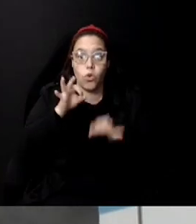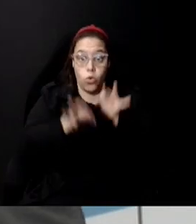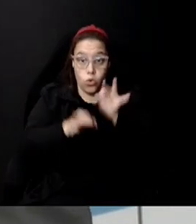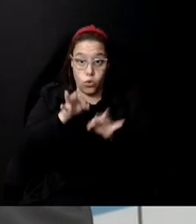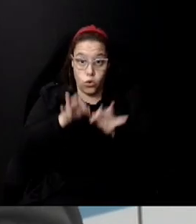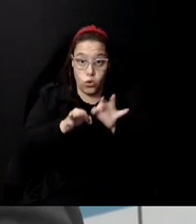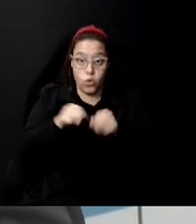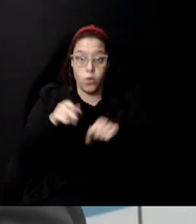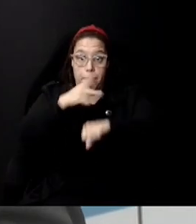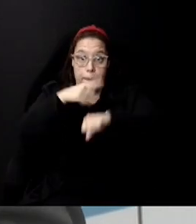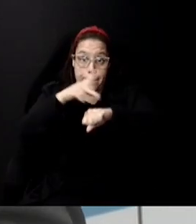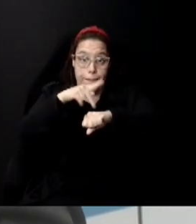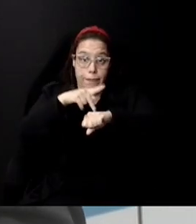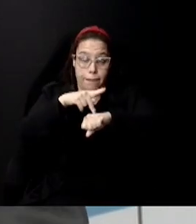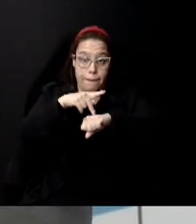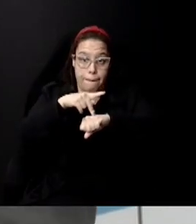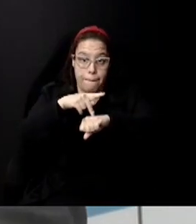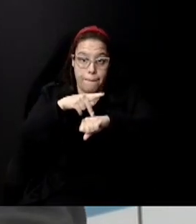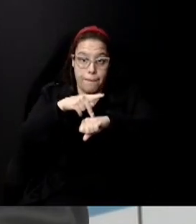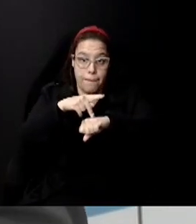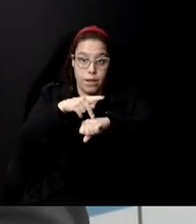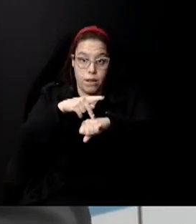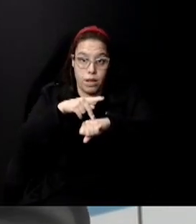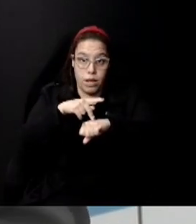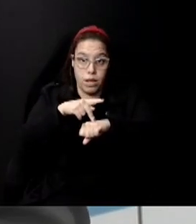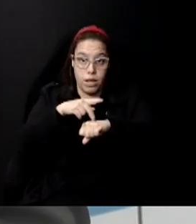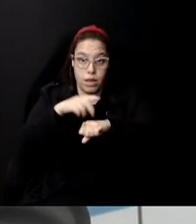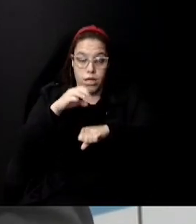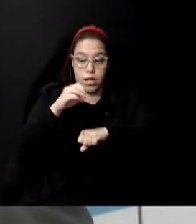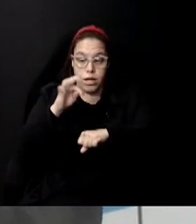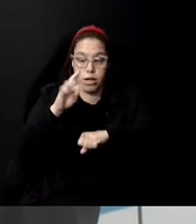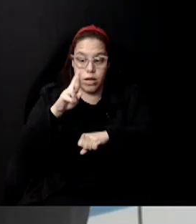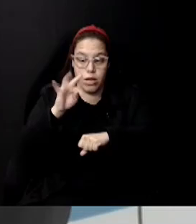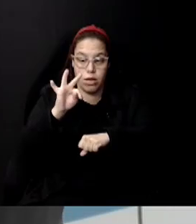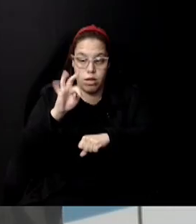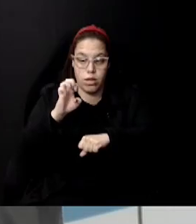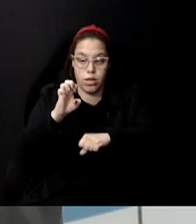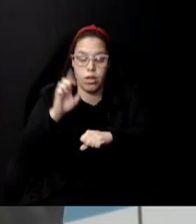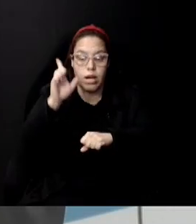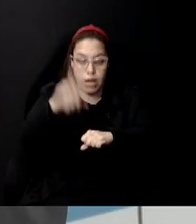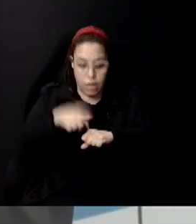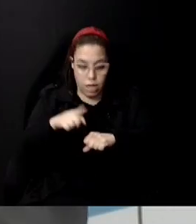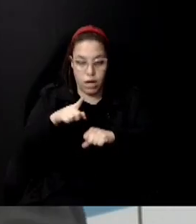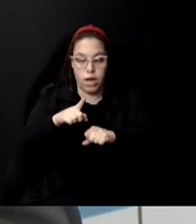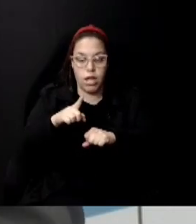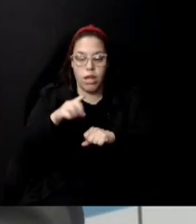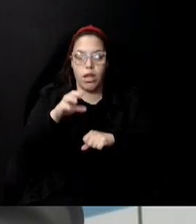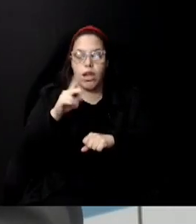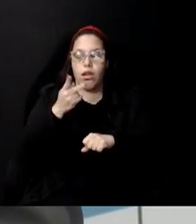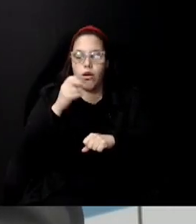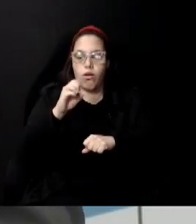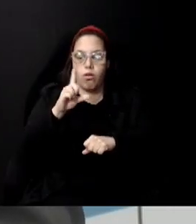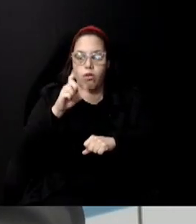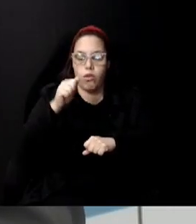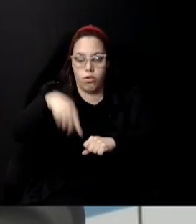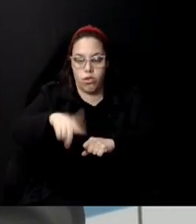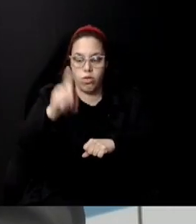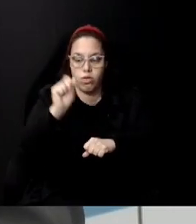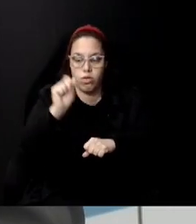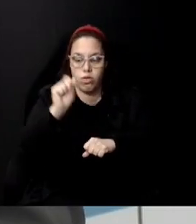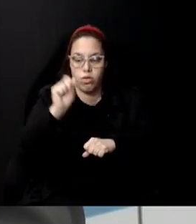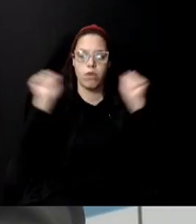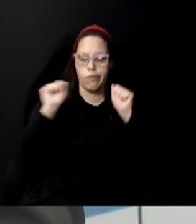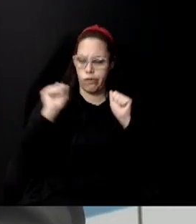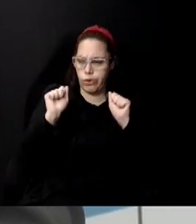países é a Corte Internacional de Justiça, que fica na Haia, na Holanda, que também se manifestou